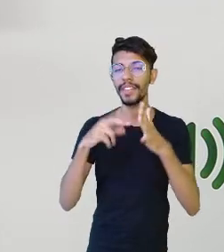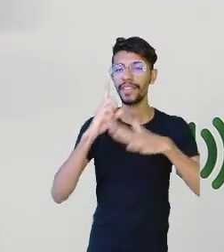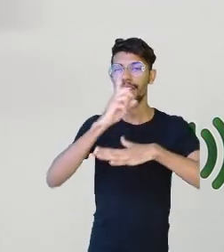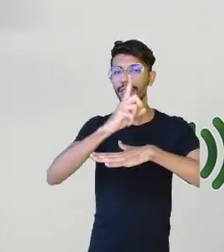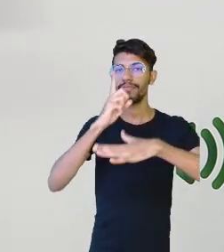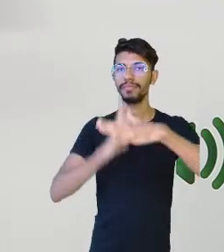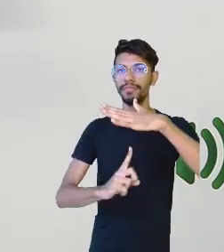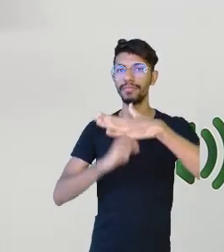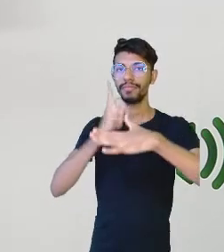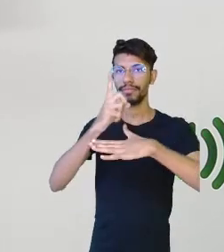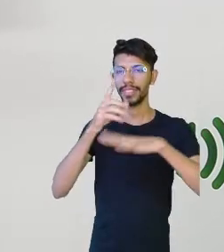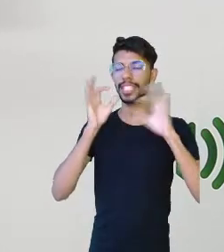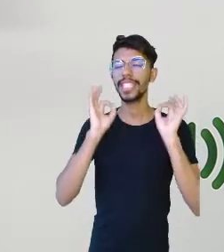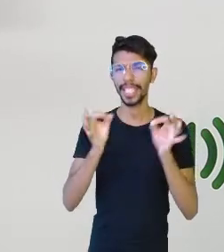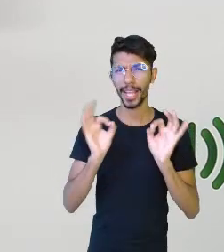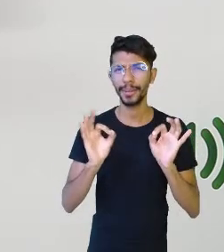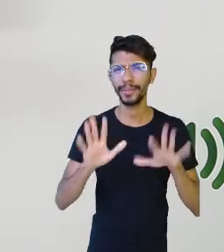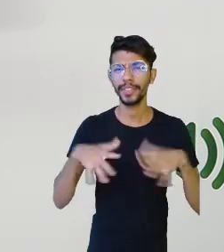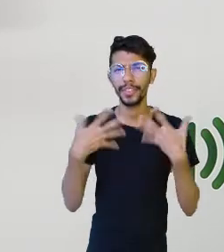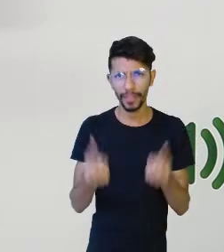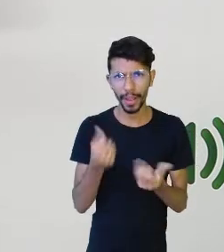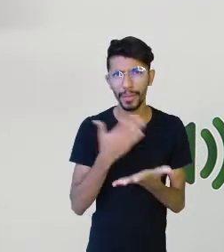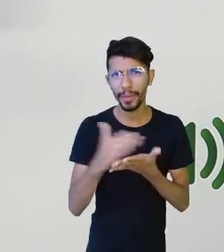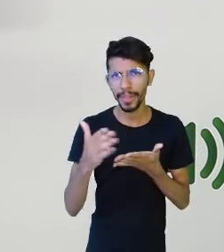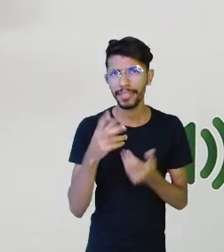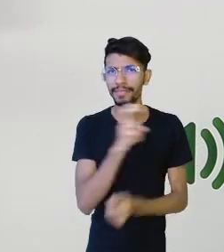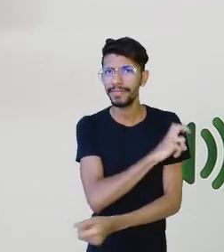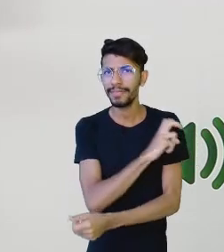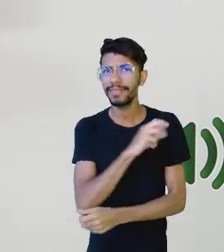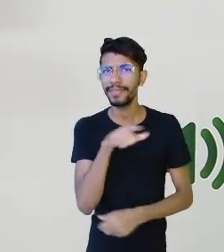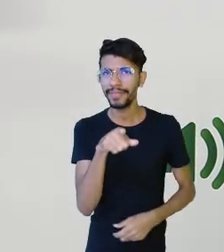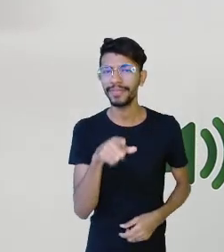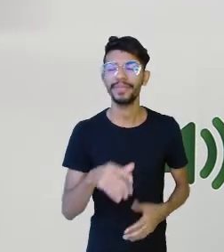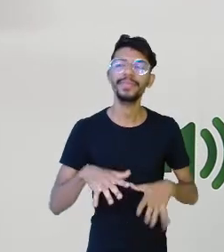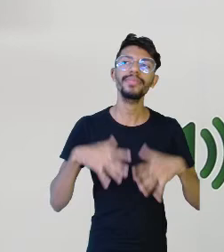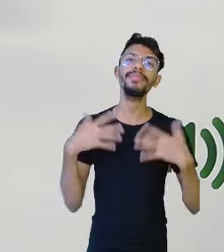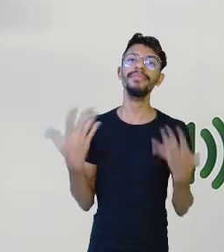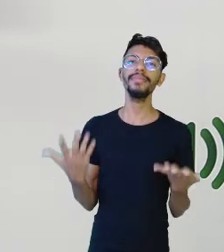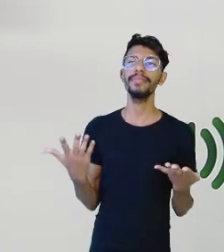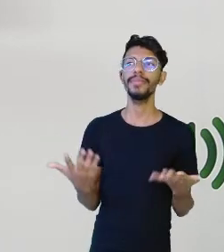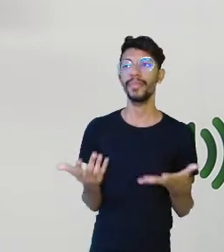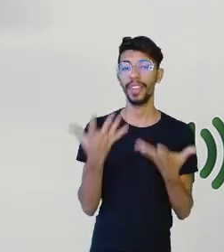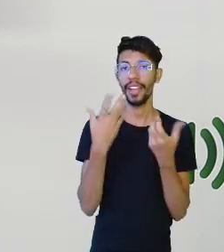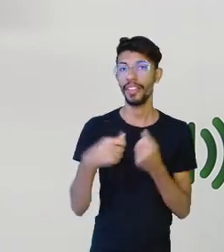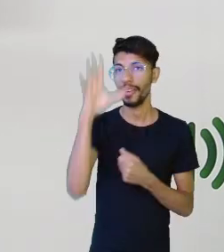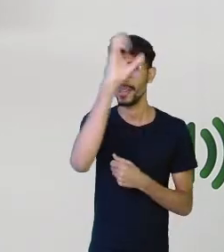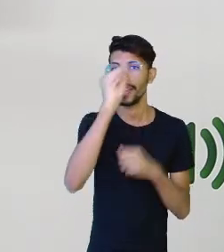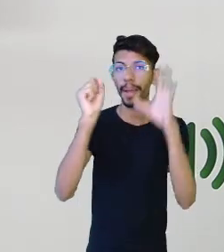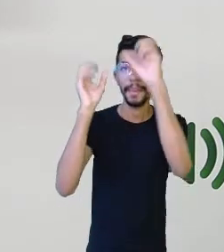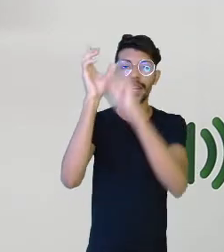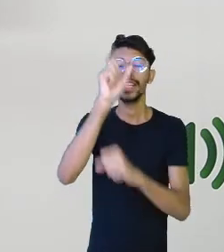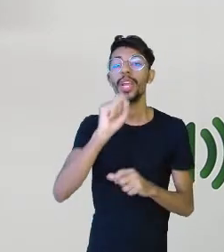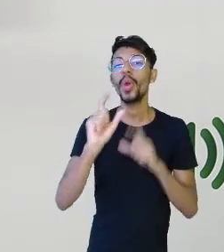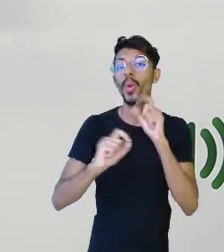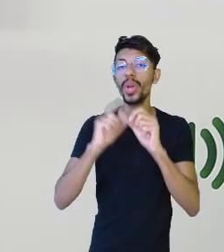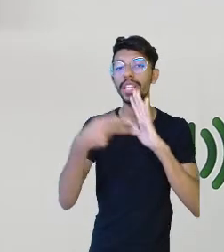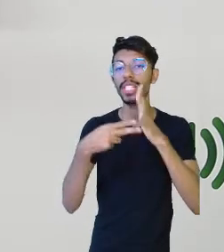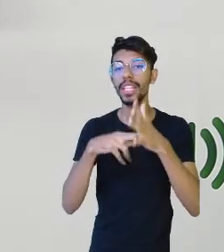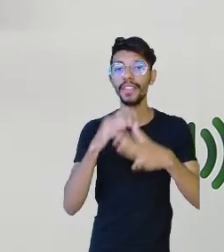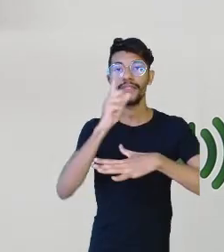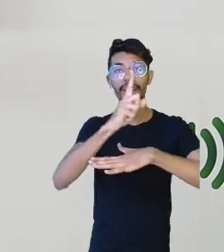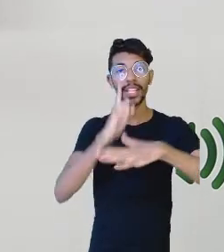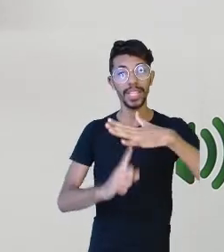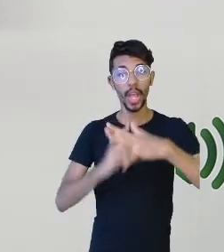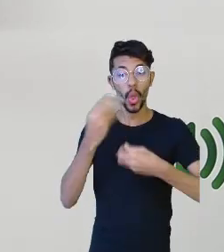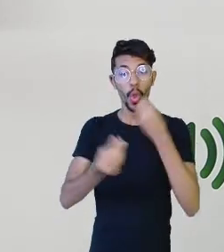fração. Beleza? Vamos embora, 5º ano. Nós vamos aprender o que são frações, como as